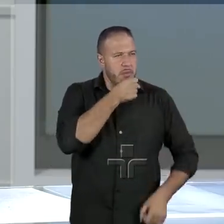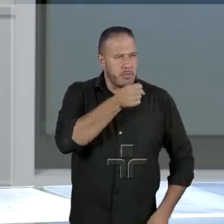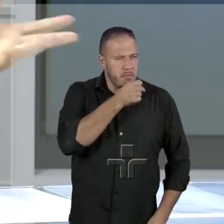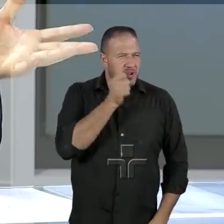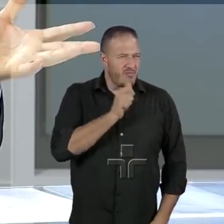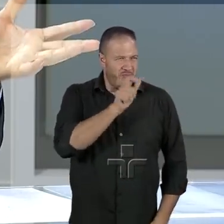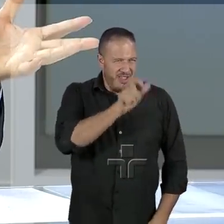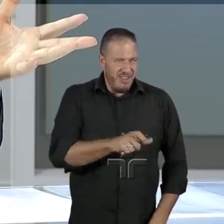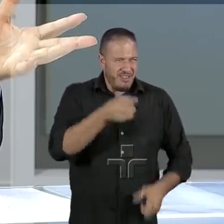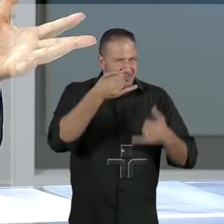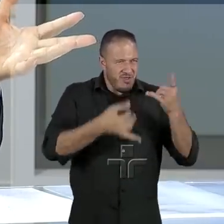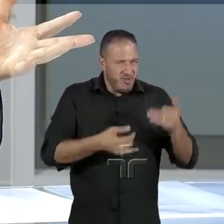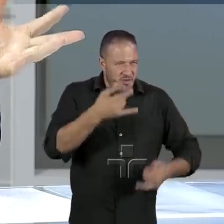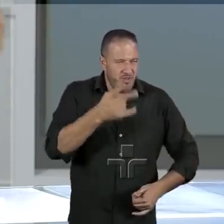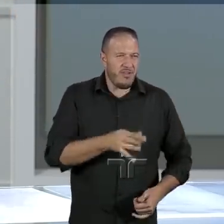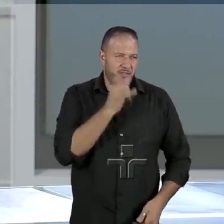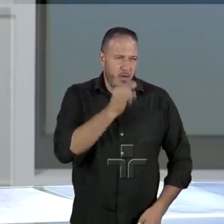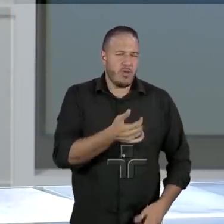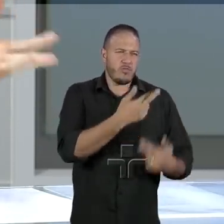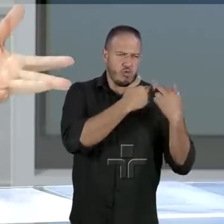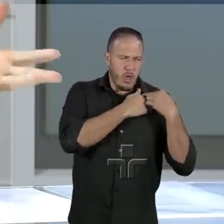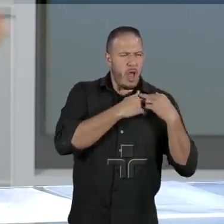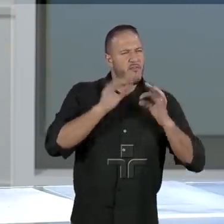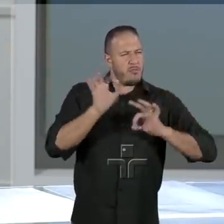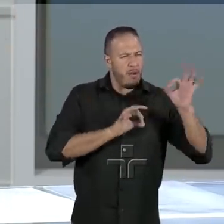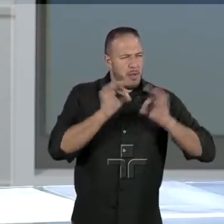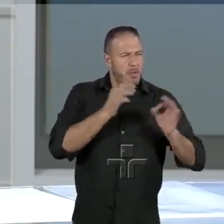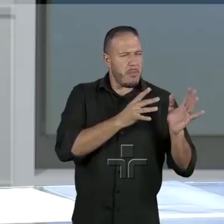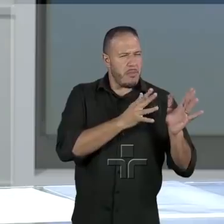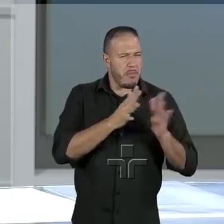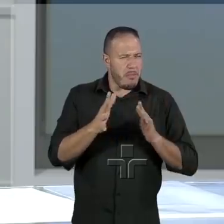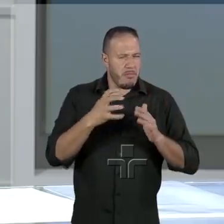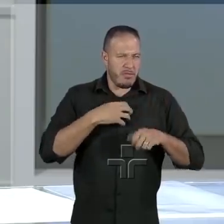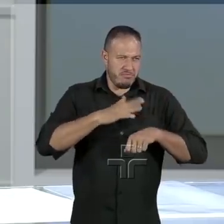responsável pelo conjunto da obra, vou chamar assim.